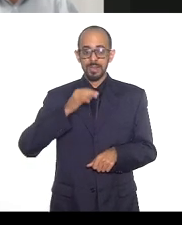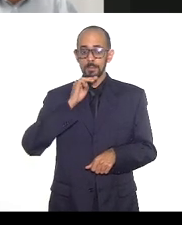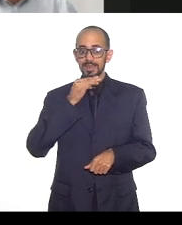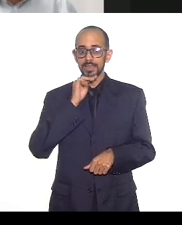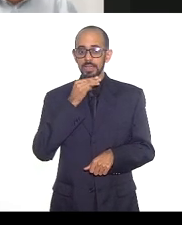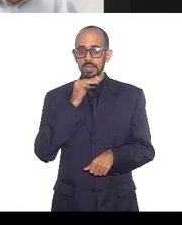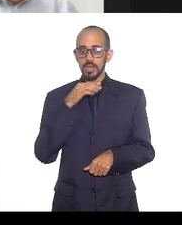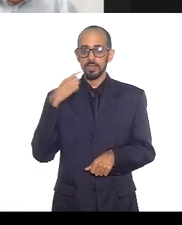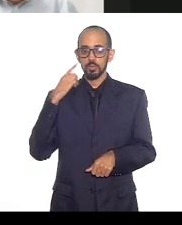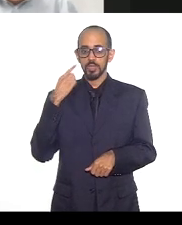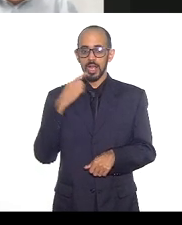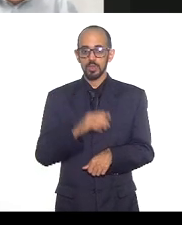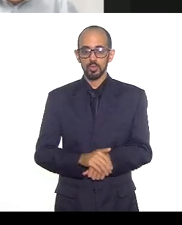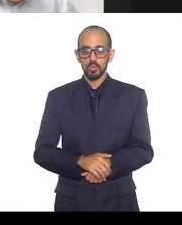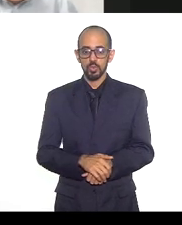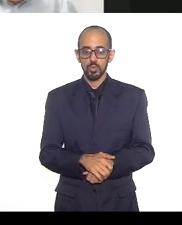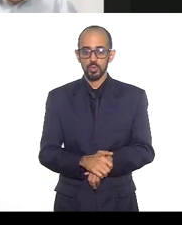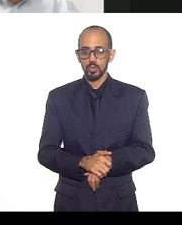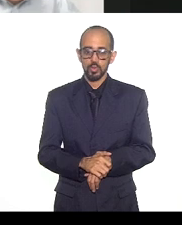Mangueira.